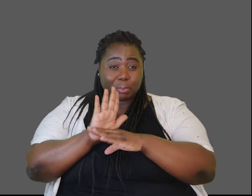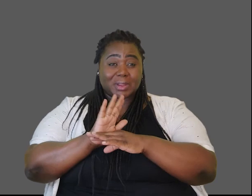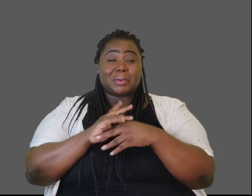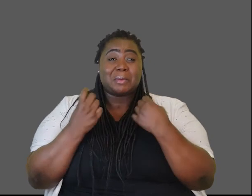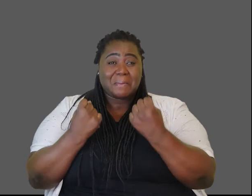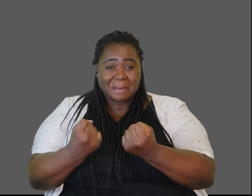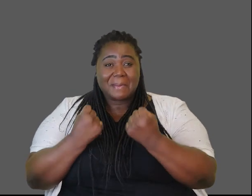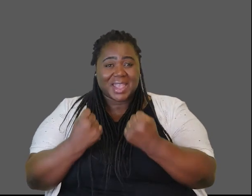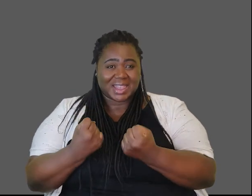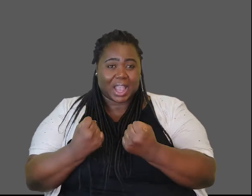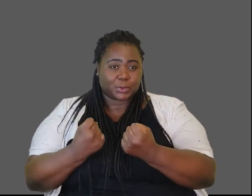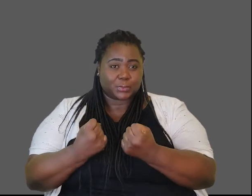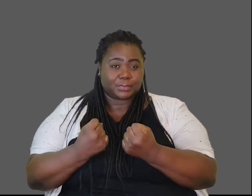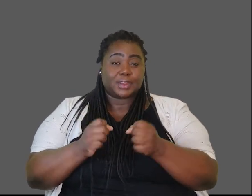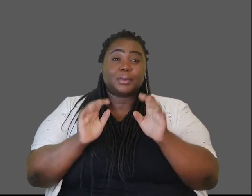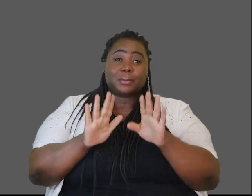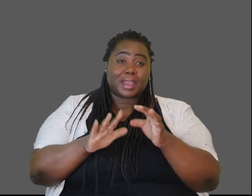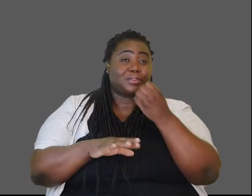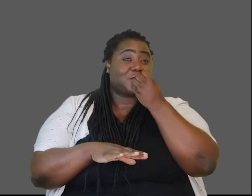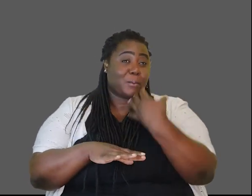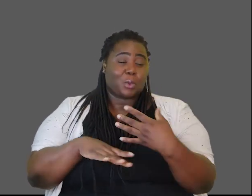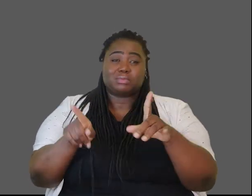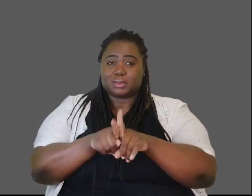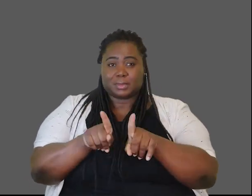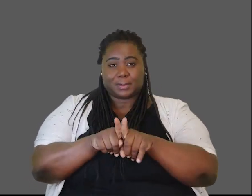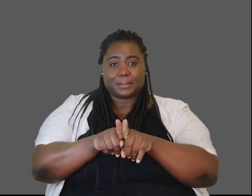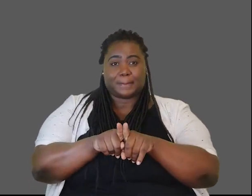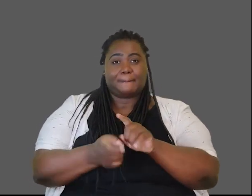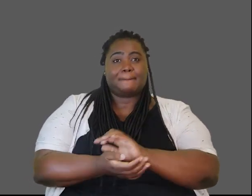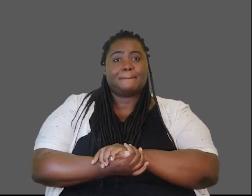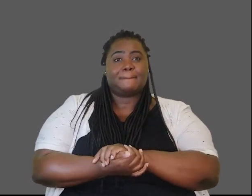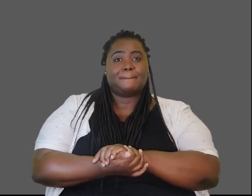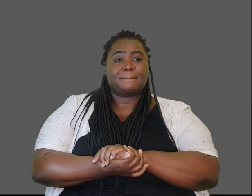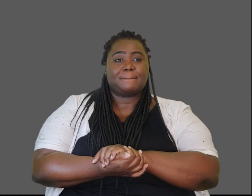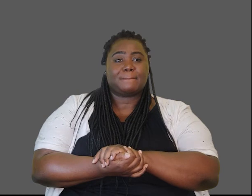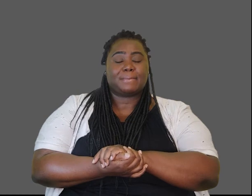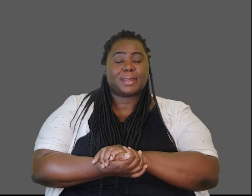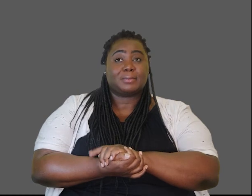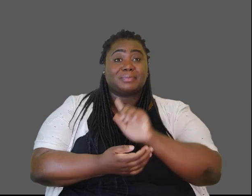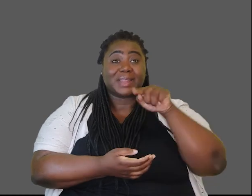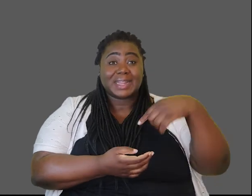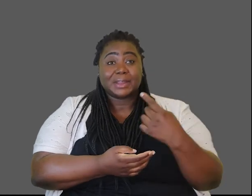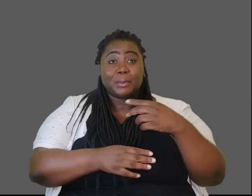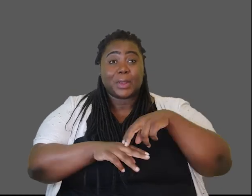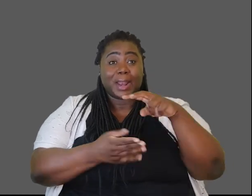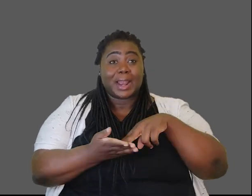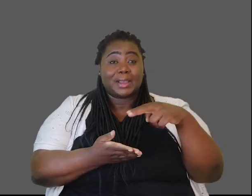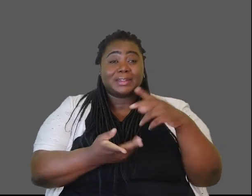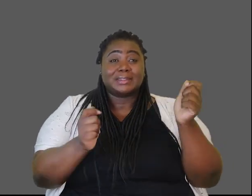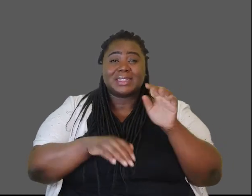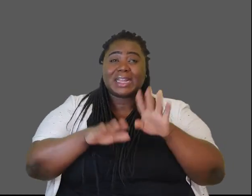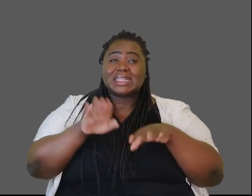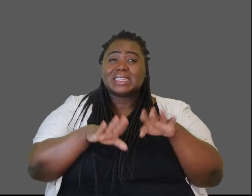extremamente trabalhoso, mas extremamente gratificante. Após levantar-se da plataforma,